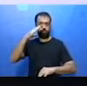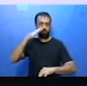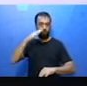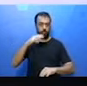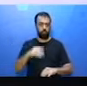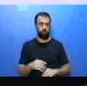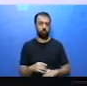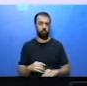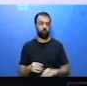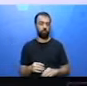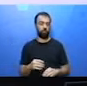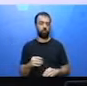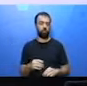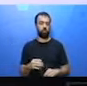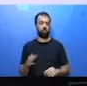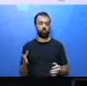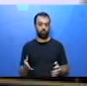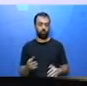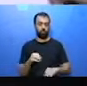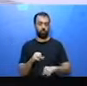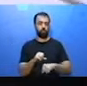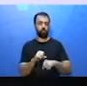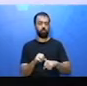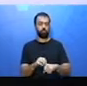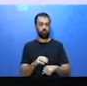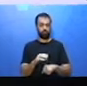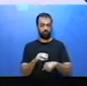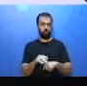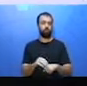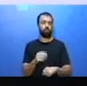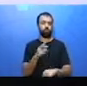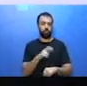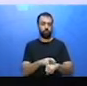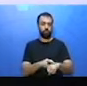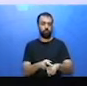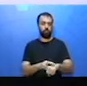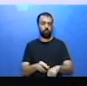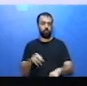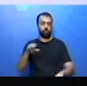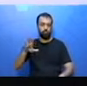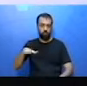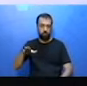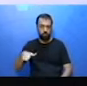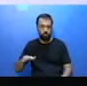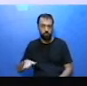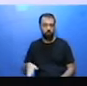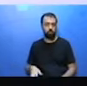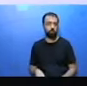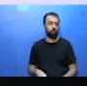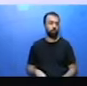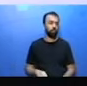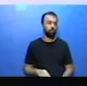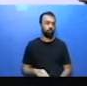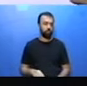então aqui eu também tenho uma outra tabela tem o ano de 2015/2016